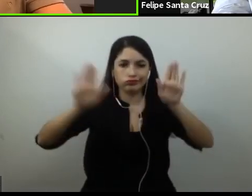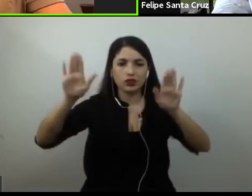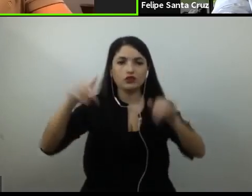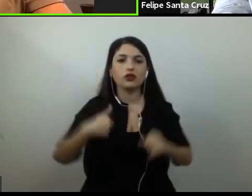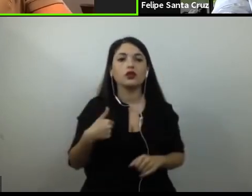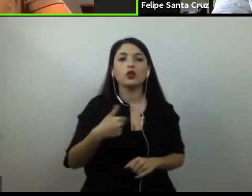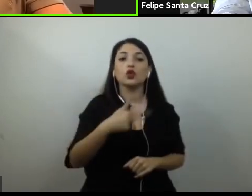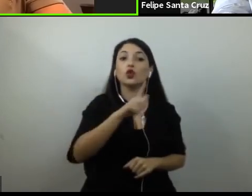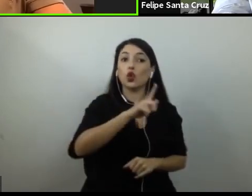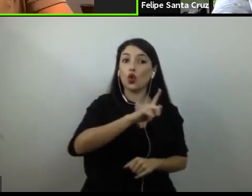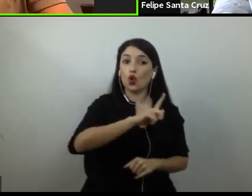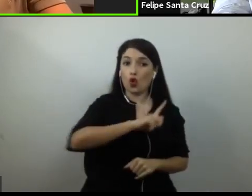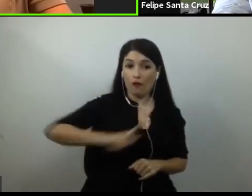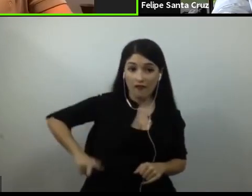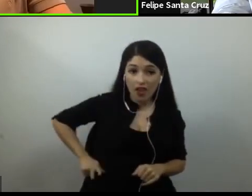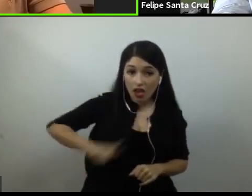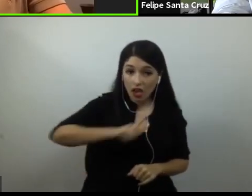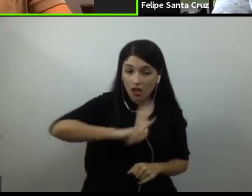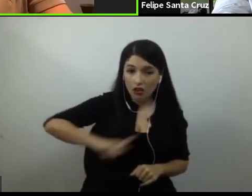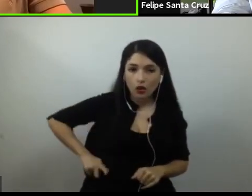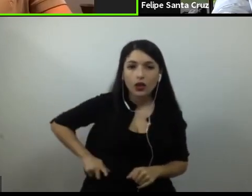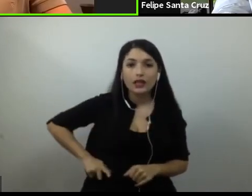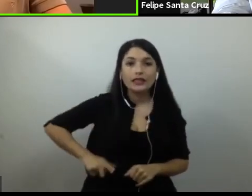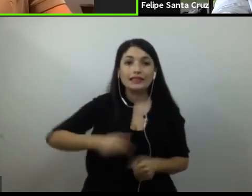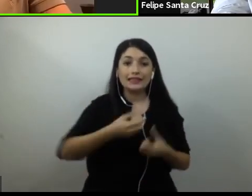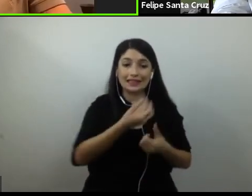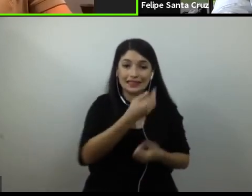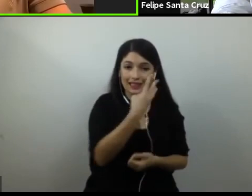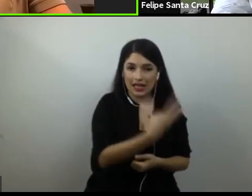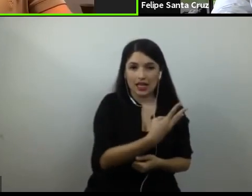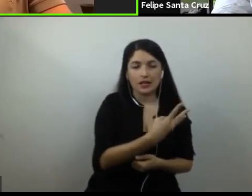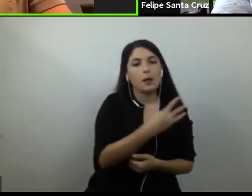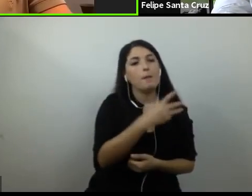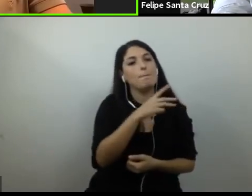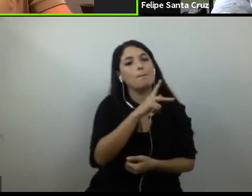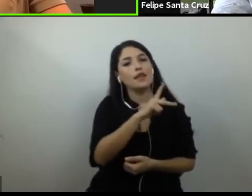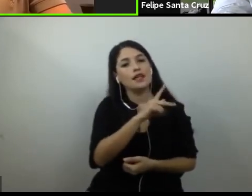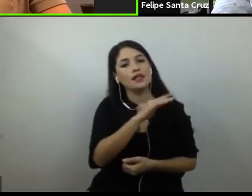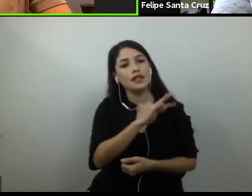3 do PDT, os 6 apoiar o Bolsonaro